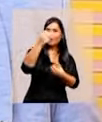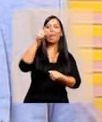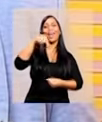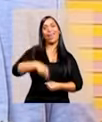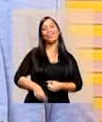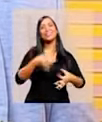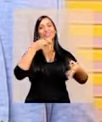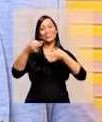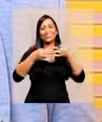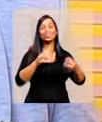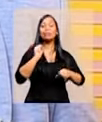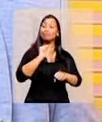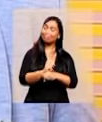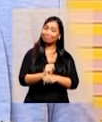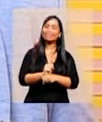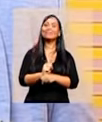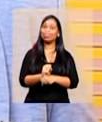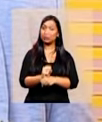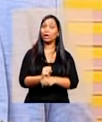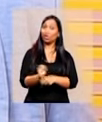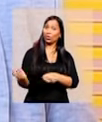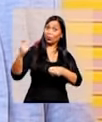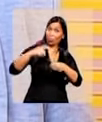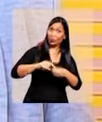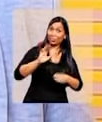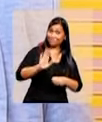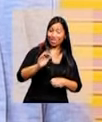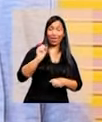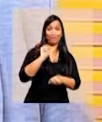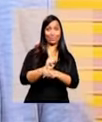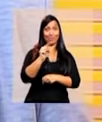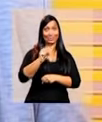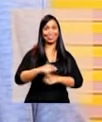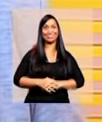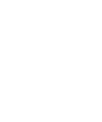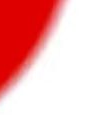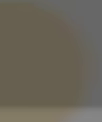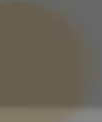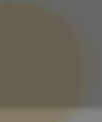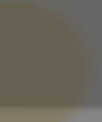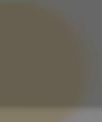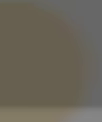fé aqui no Ponto de Vista. A gente faz um breve intervalo e volta já já. Não saia daí.